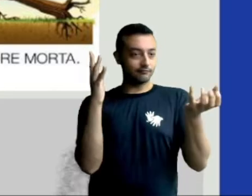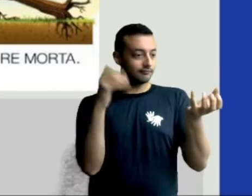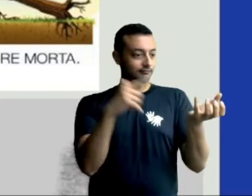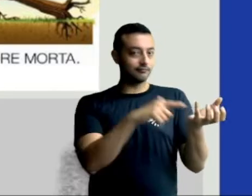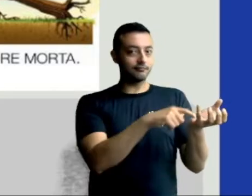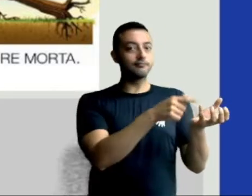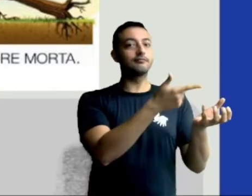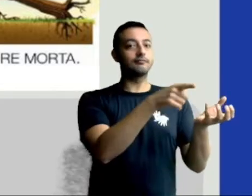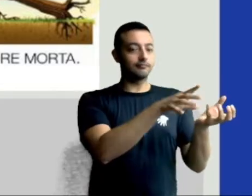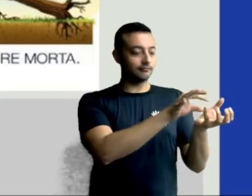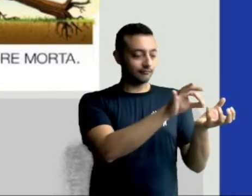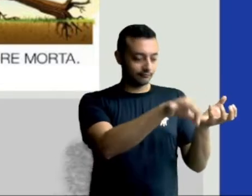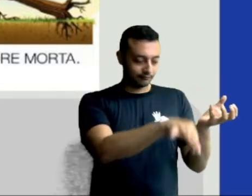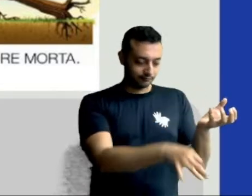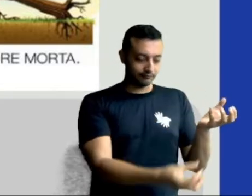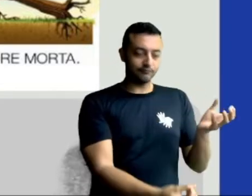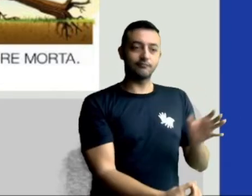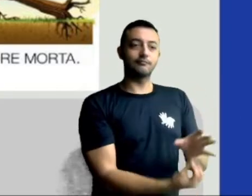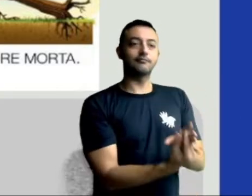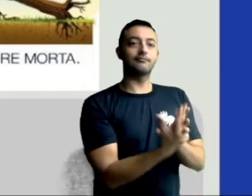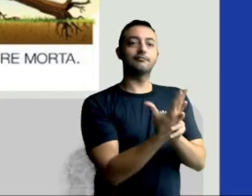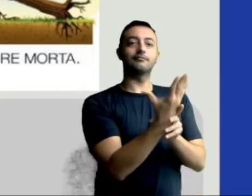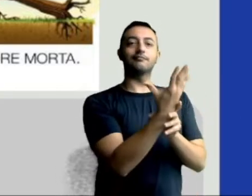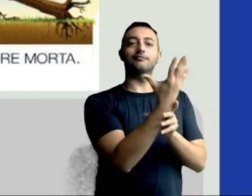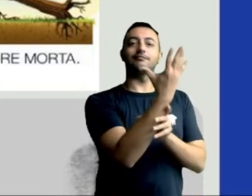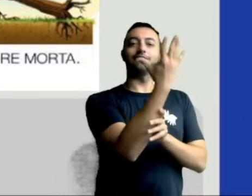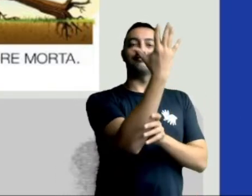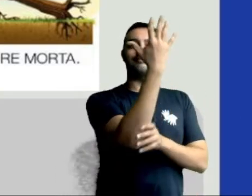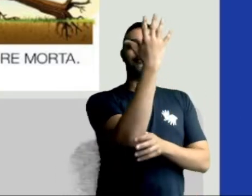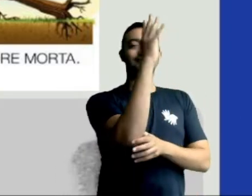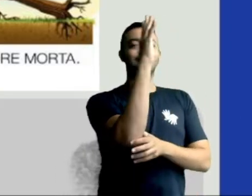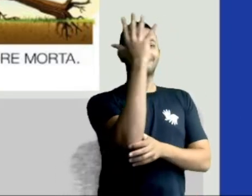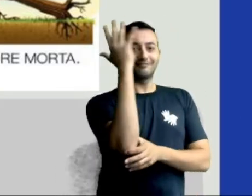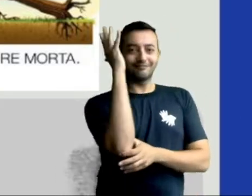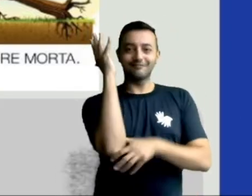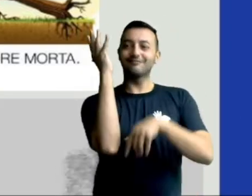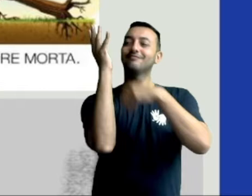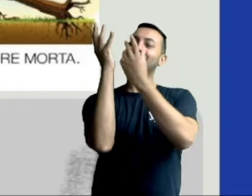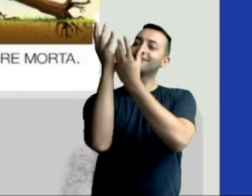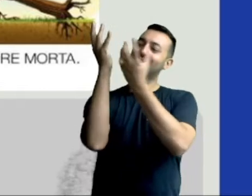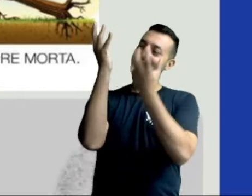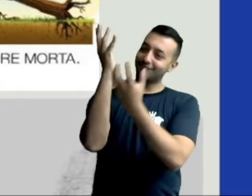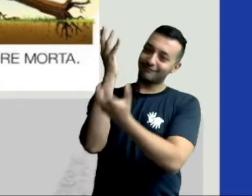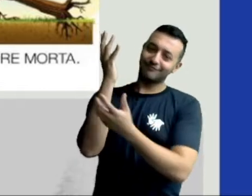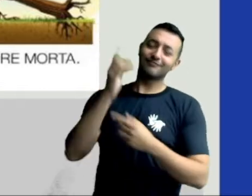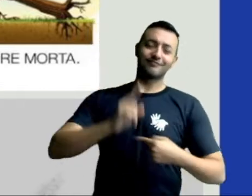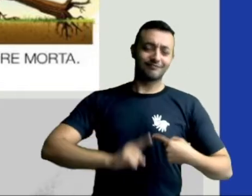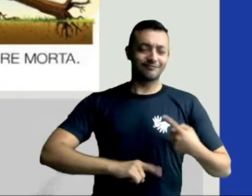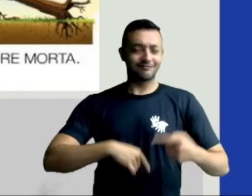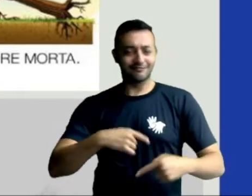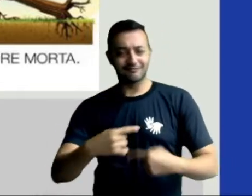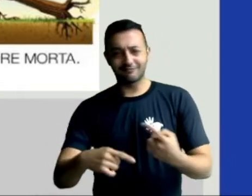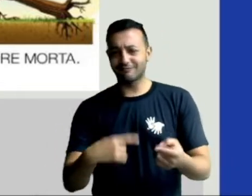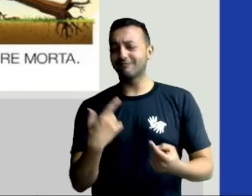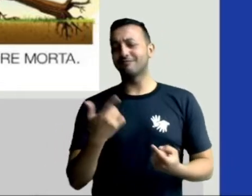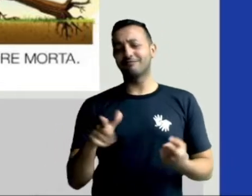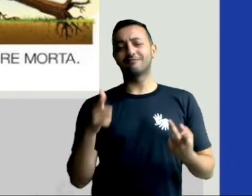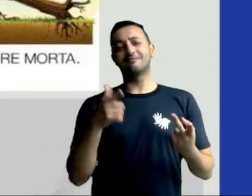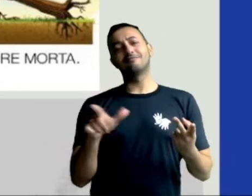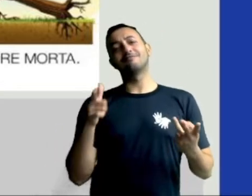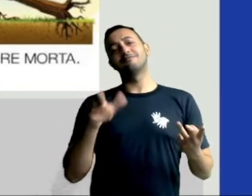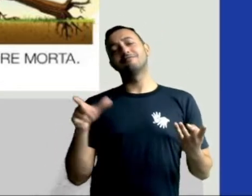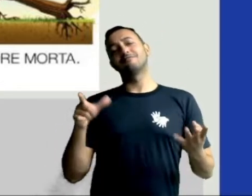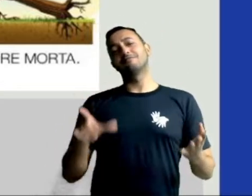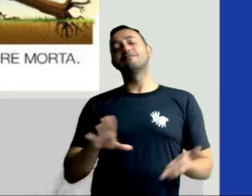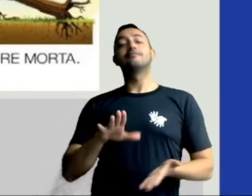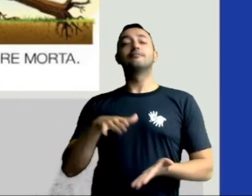outra árvore. Isso é a reprodução, né? Através da semente que fica ali na terra e vai germinando e gerando outra plantinha.